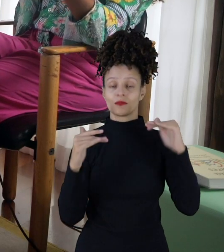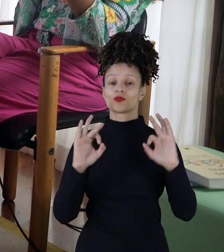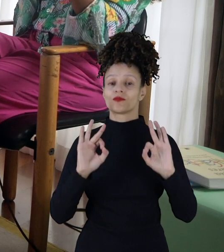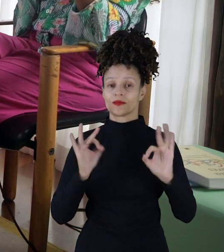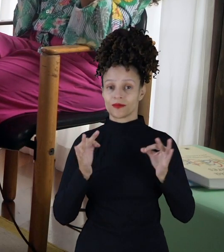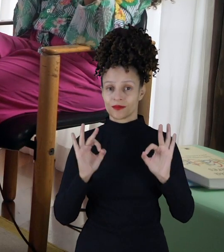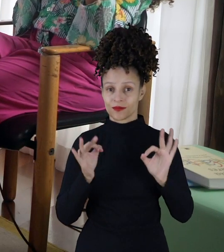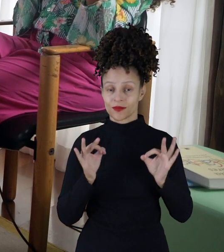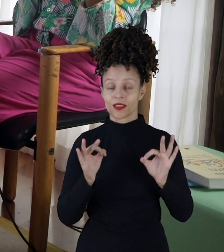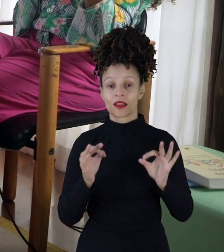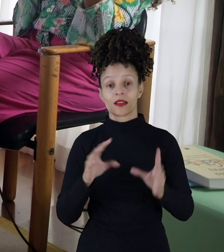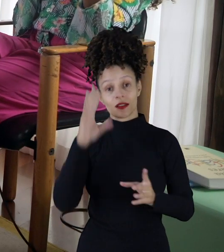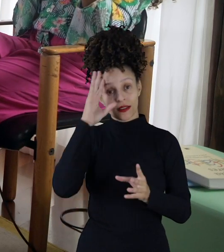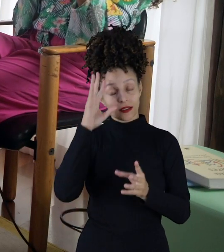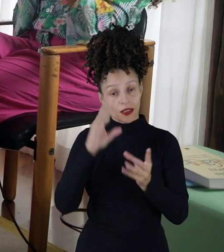equilíbrio, né?